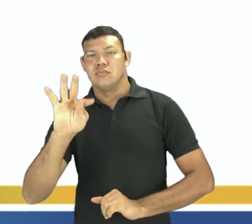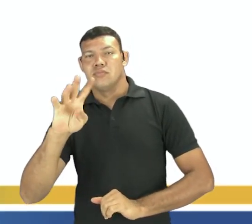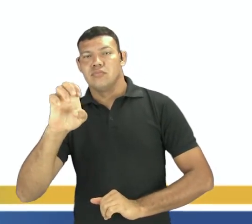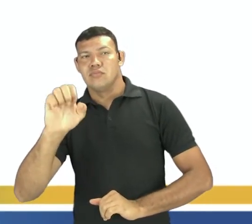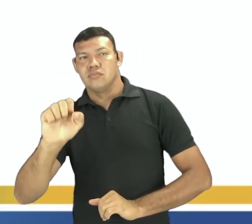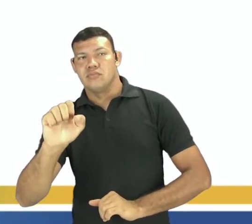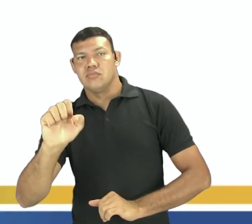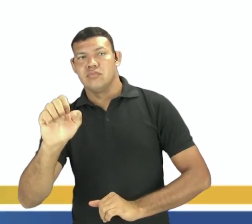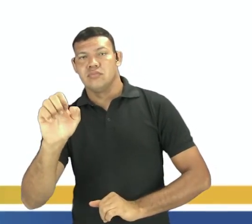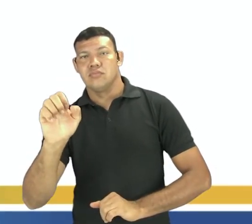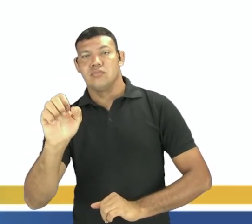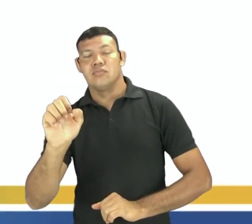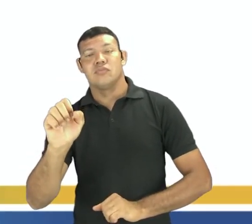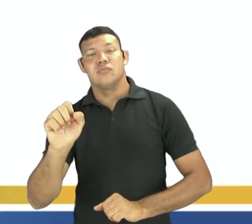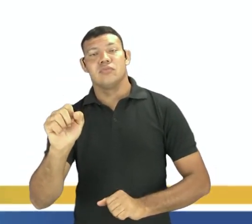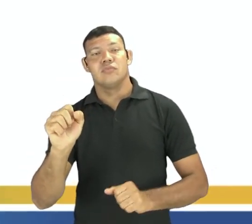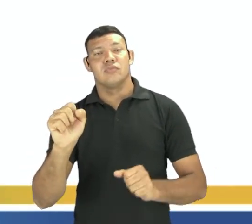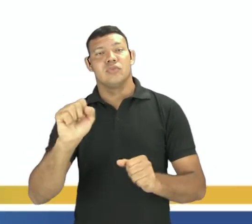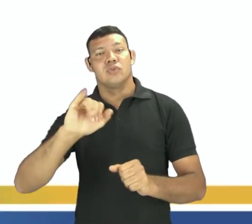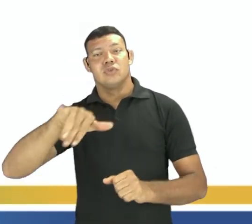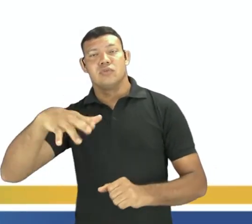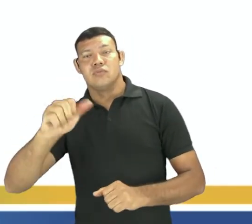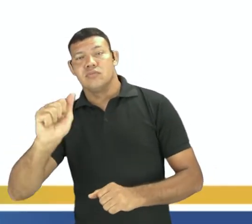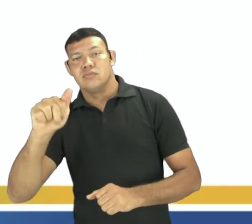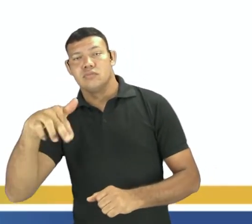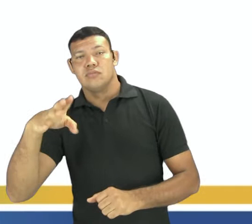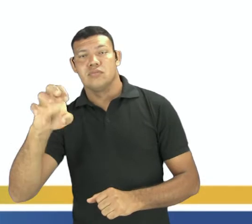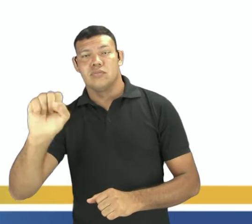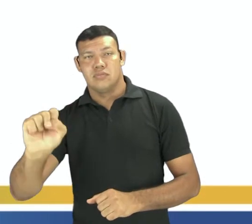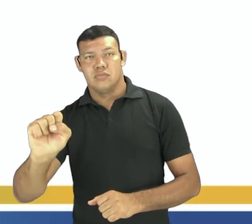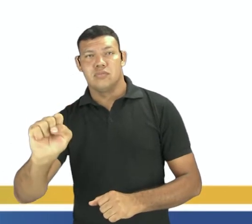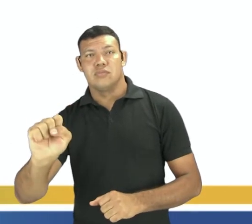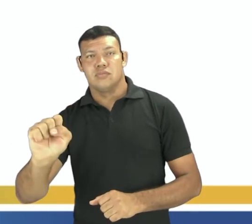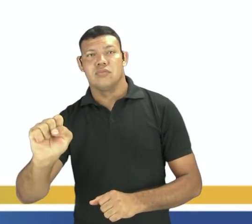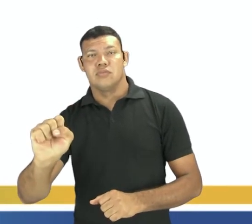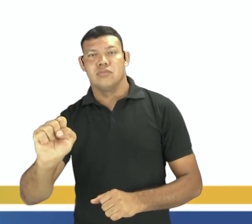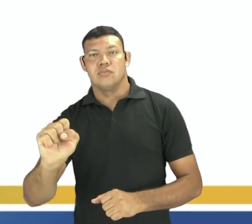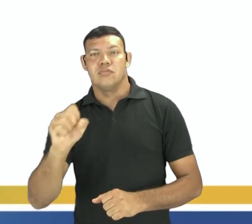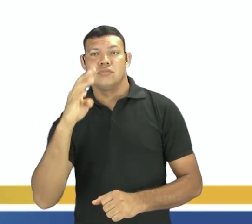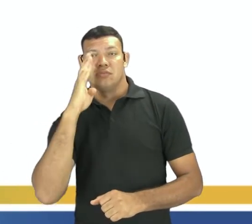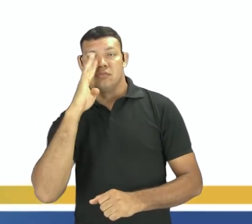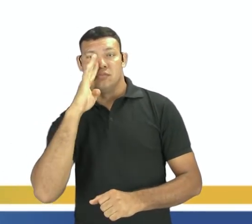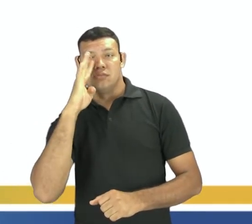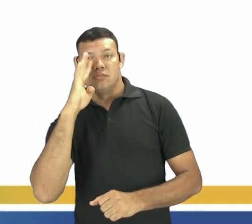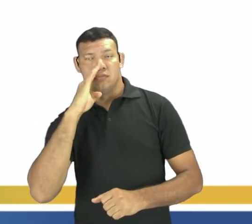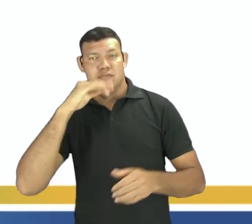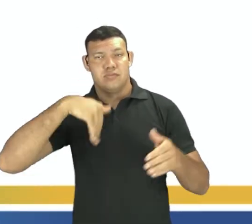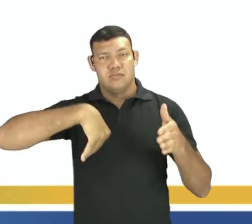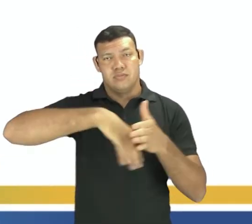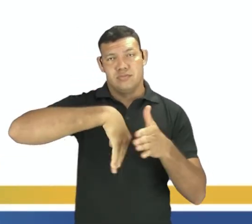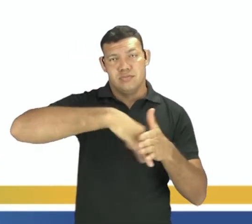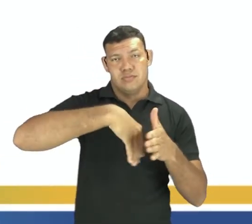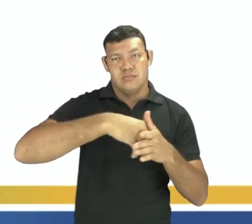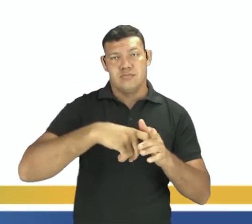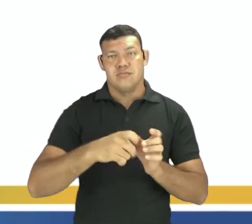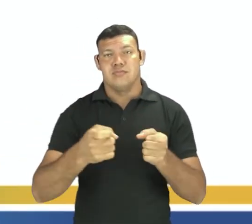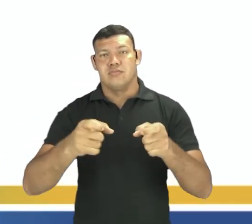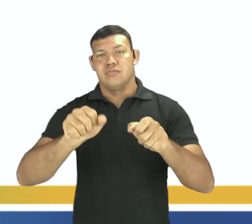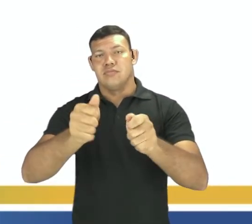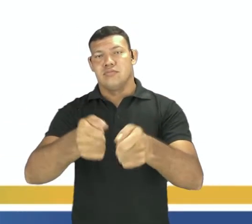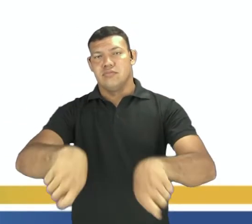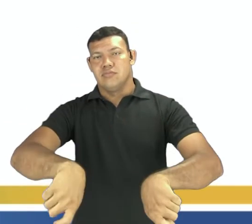estão assistindo futebol. Ou se você quiser traduzir, Pedro e Tiago estão assistindo futebol. Okay? So let's go on